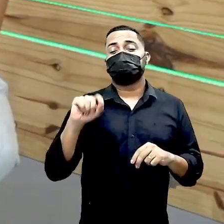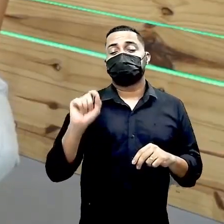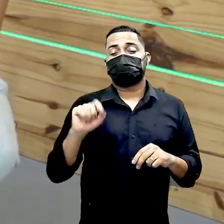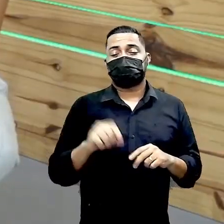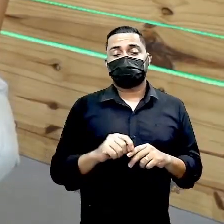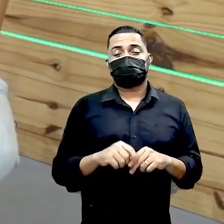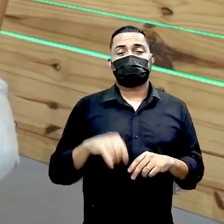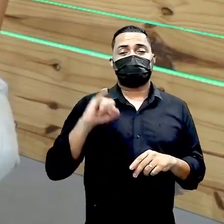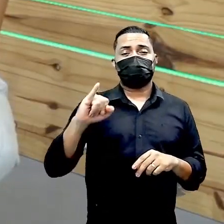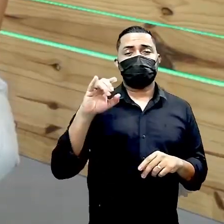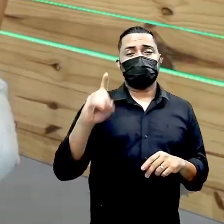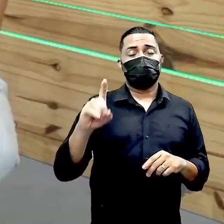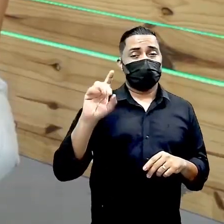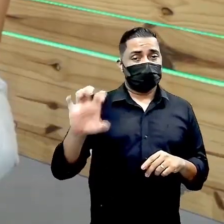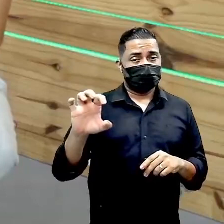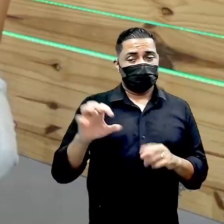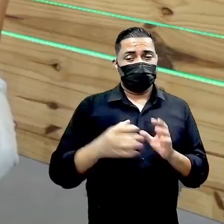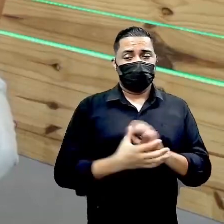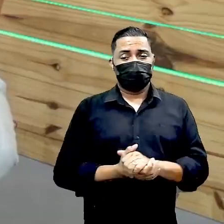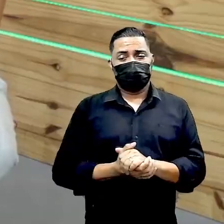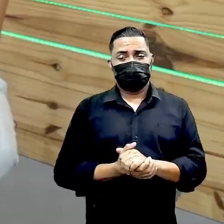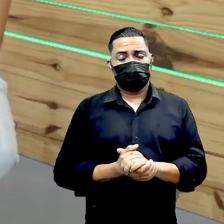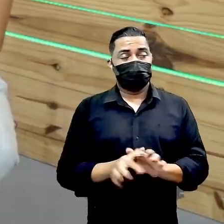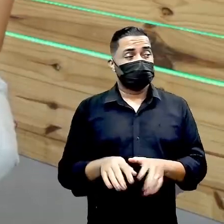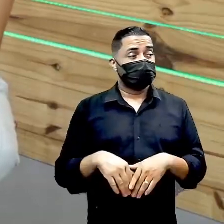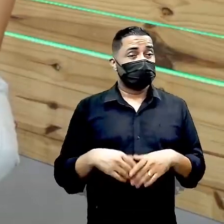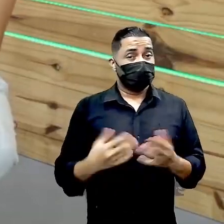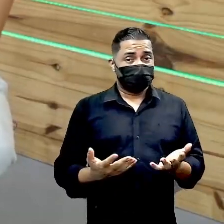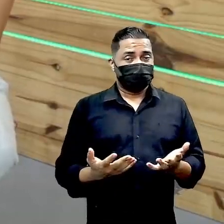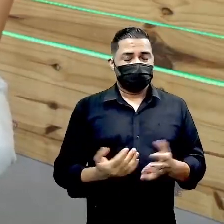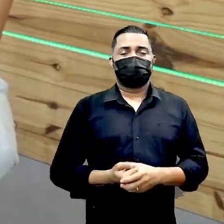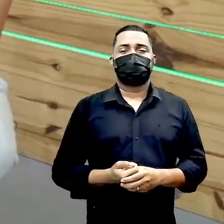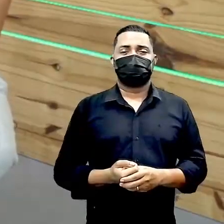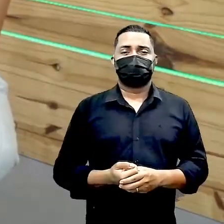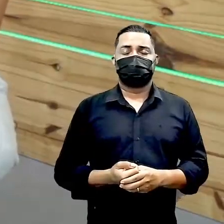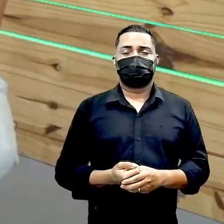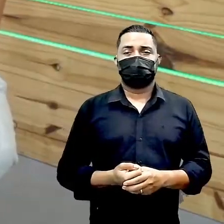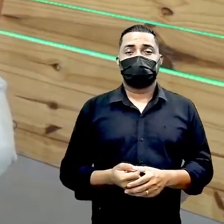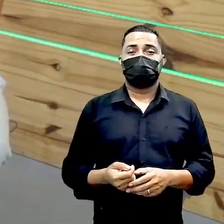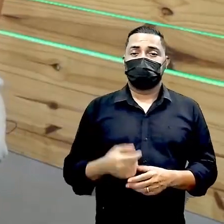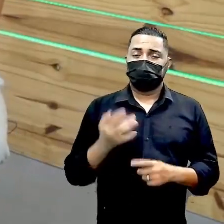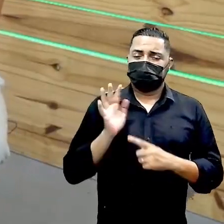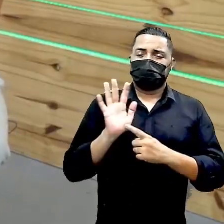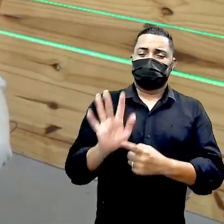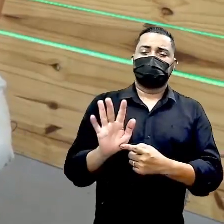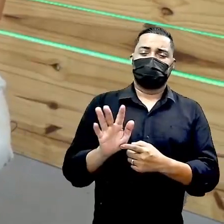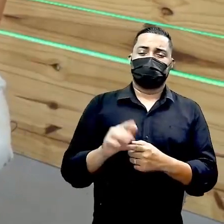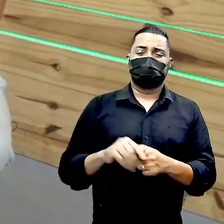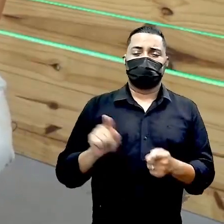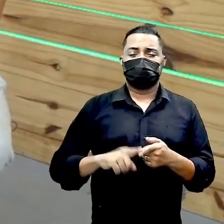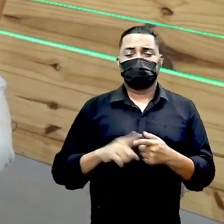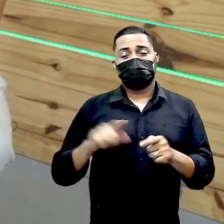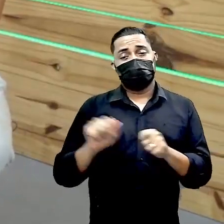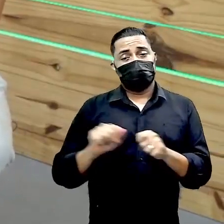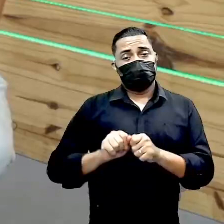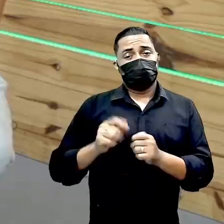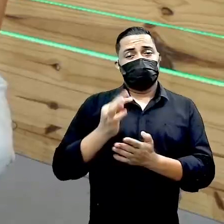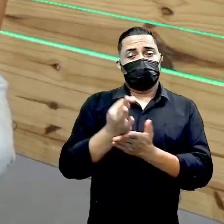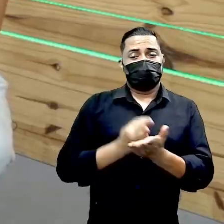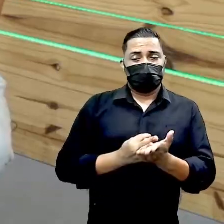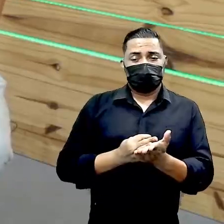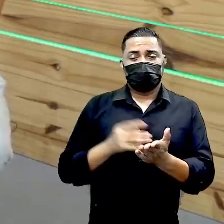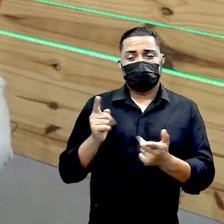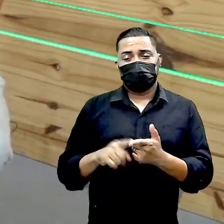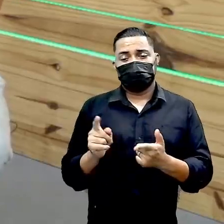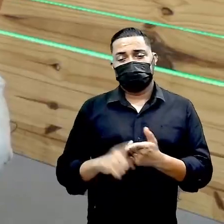uma IDE. Isso, a gente vai também mostrar aqui editores de texto e também vamos falar um pouco das engines